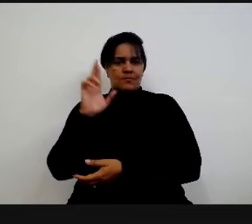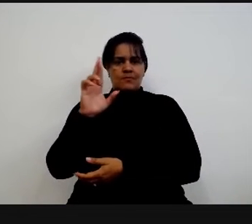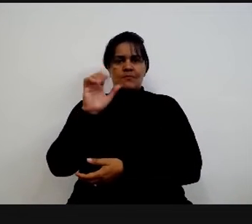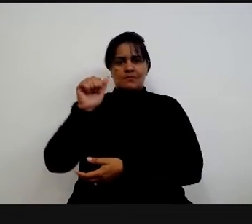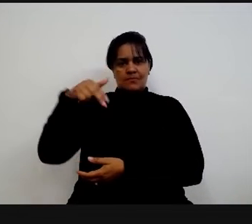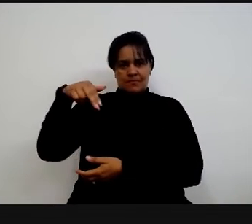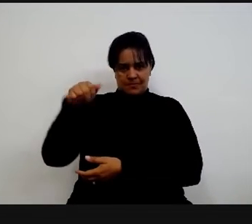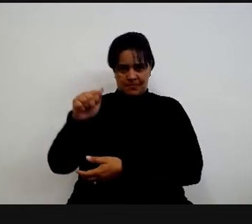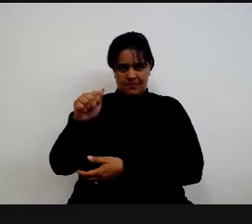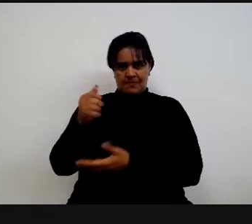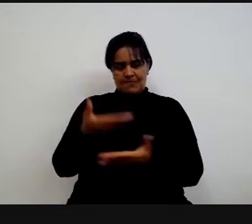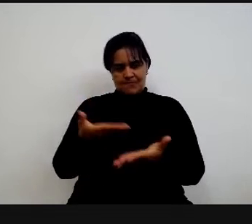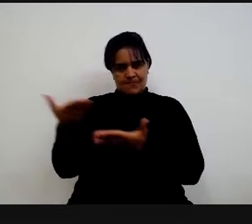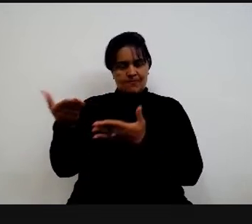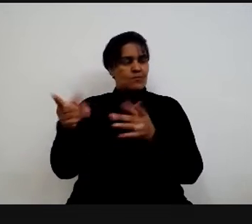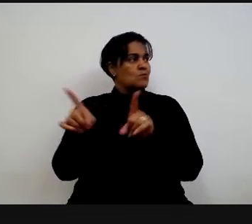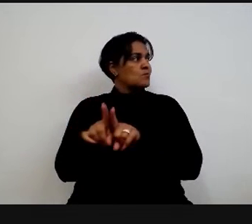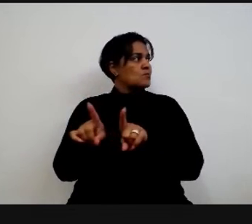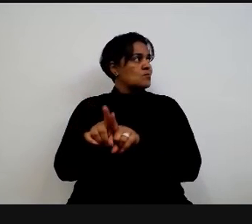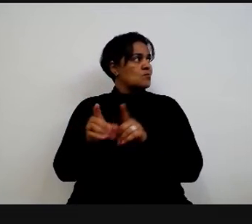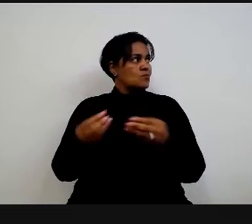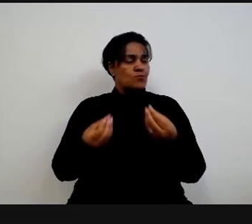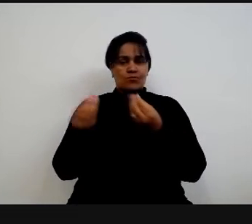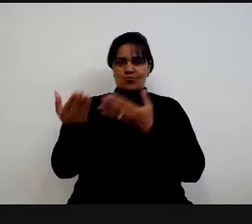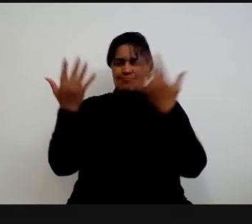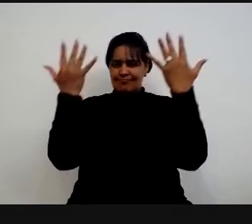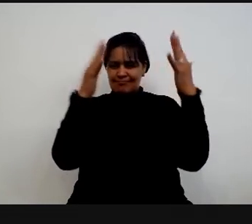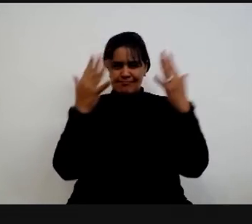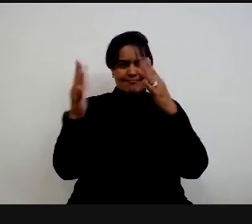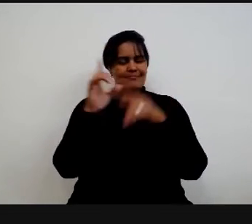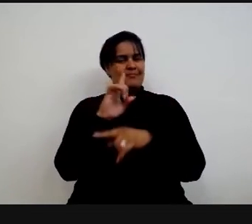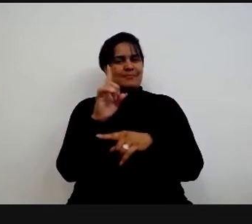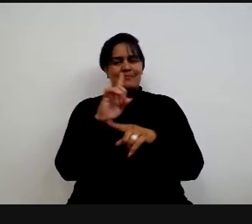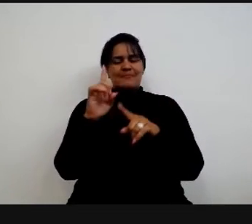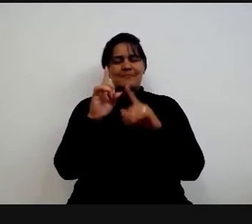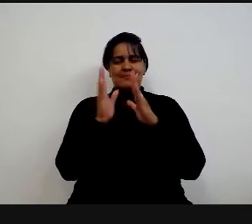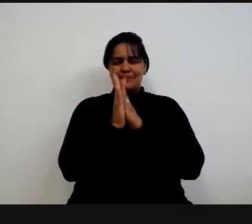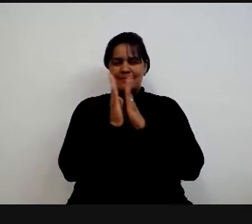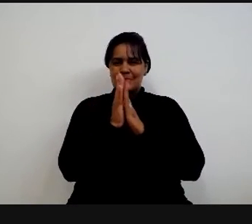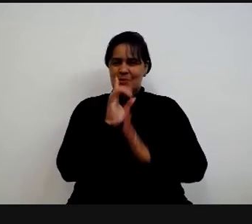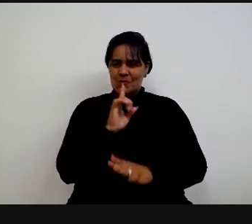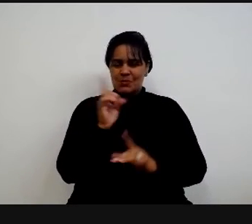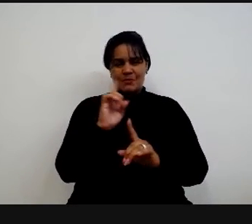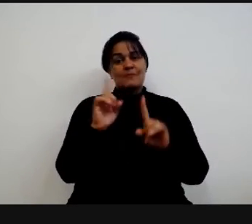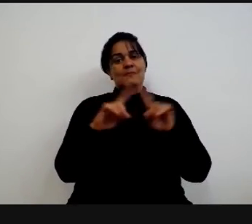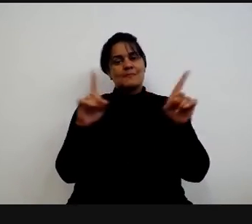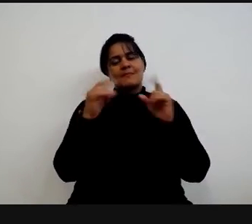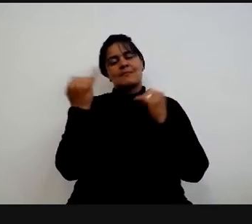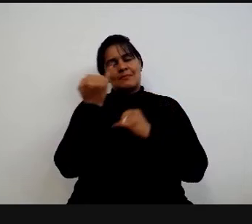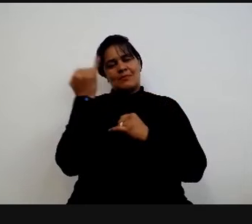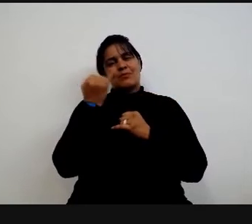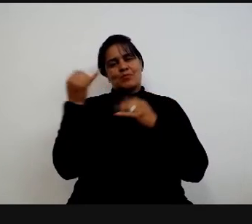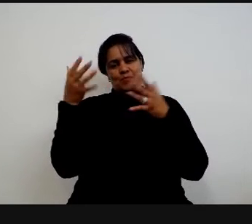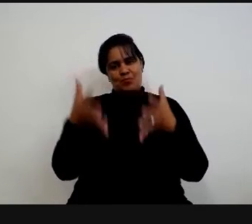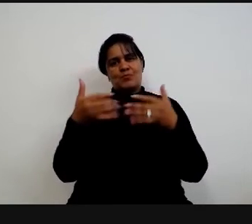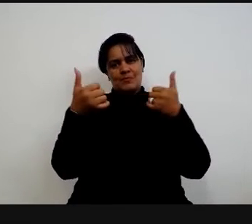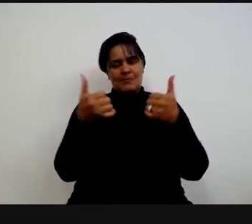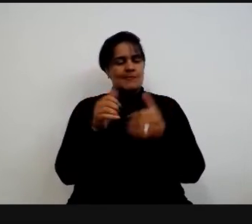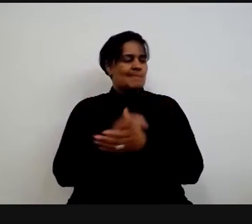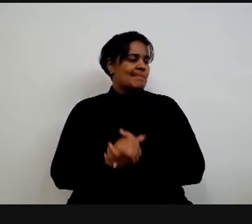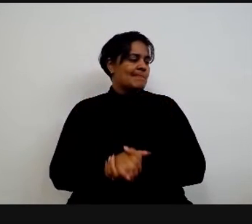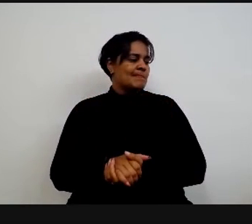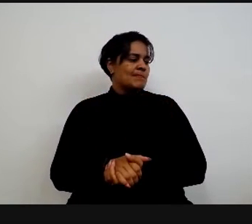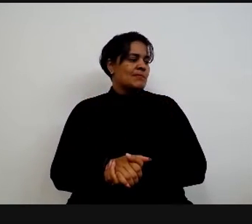Botelho. Então, Ana, também passo para você. Não é aniversário, mas também é importante lembrar a sua participação.